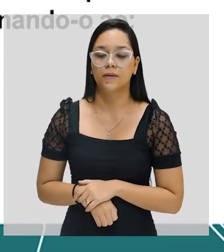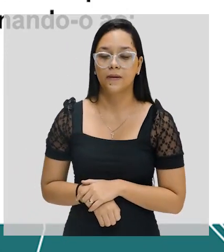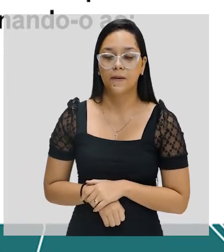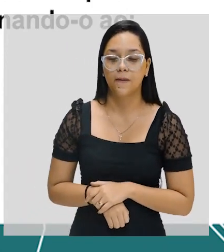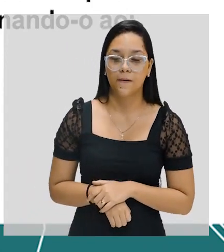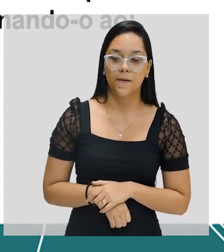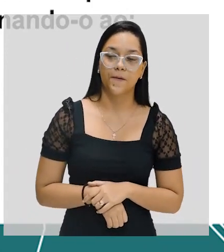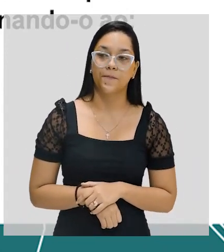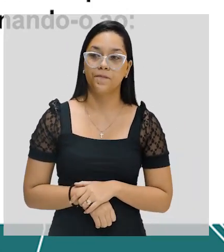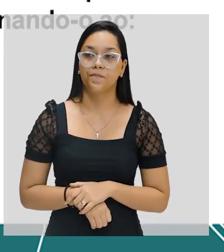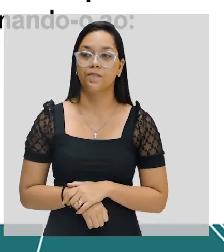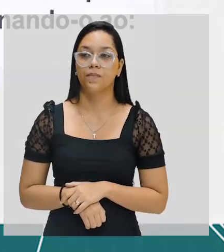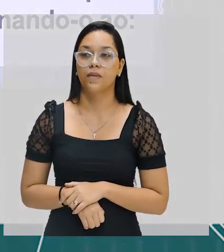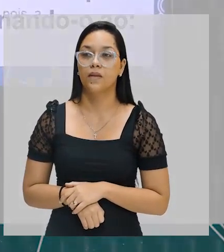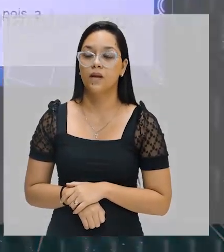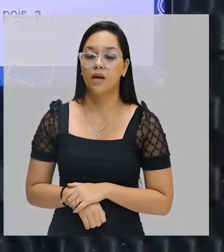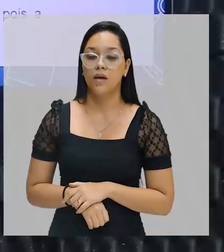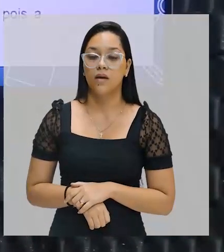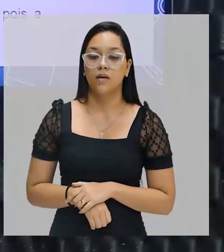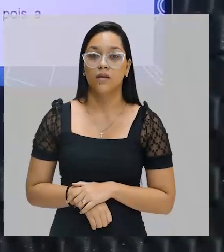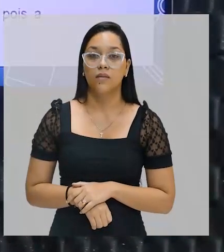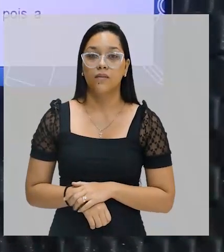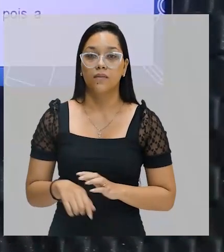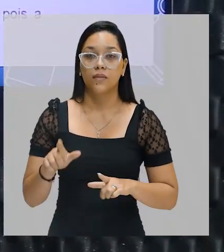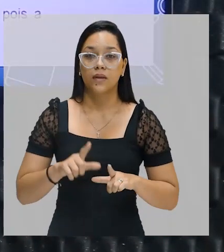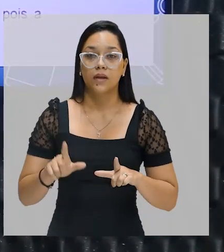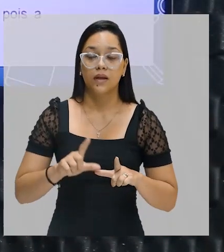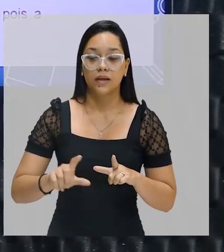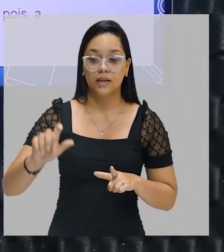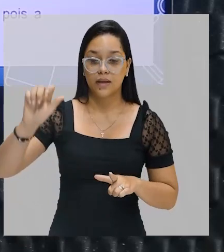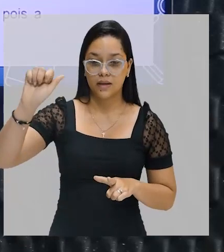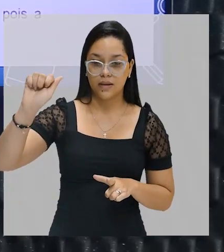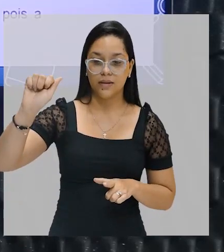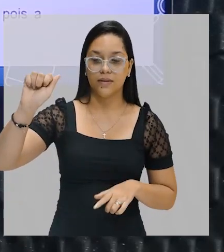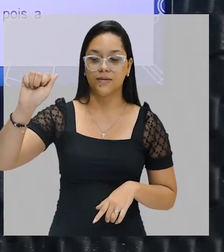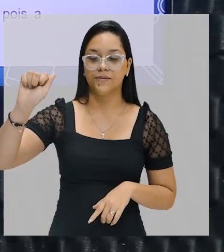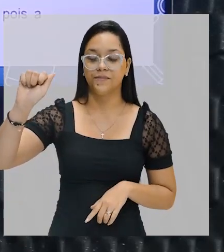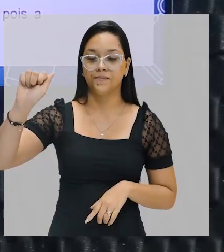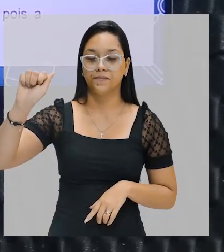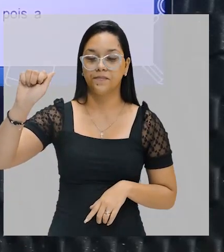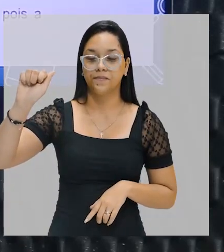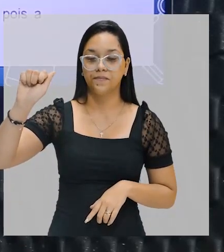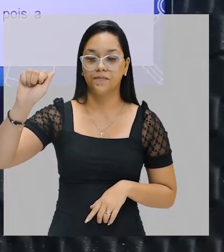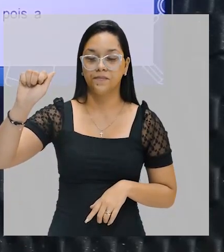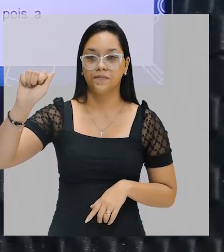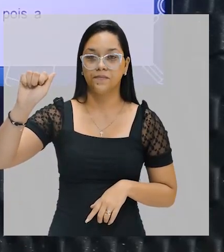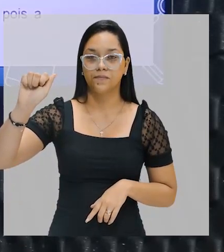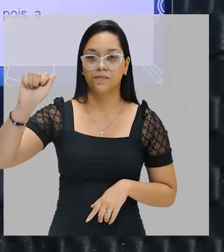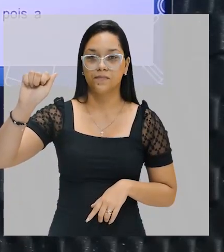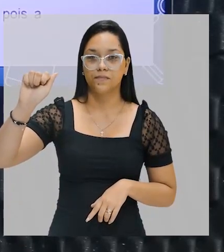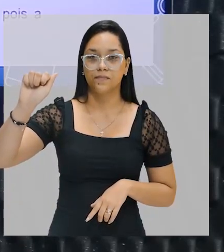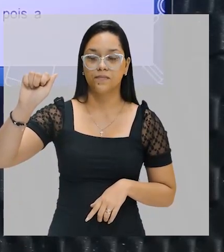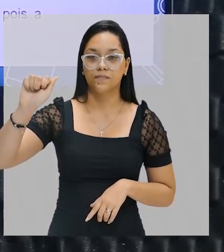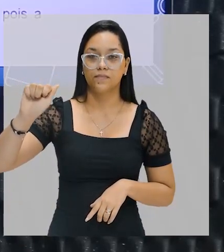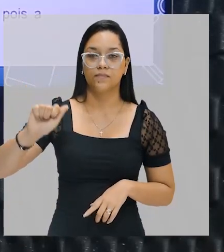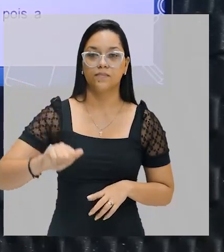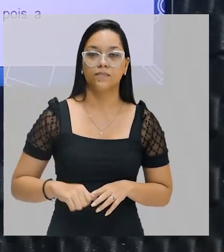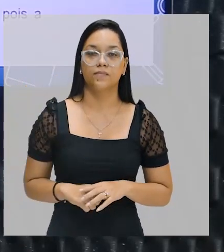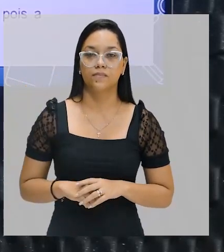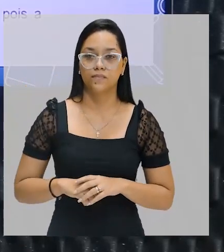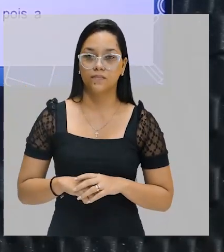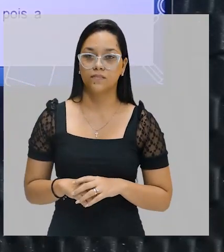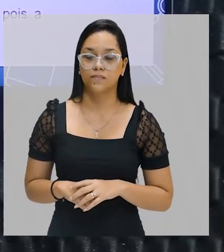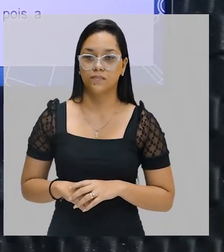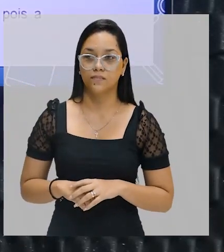físicos. Aí, opção A, padrão estético, pois o modelo de beleza dominante na sociedade